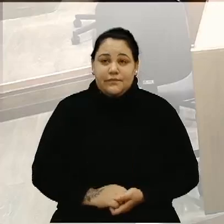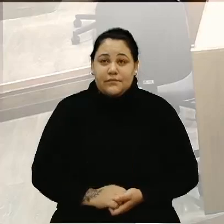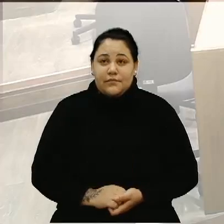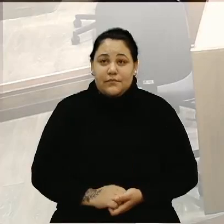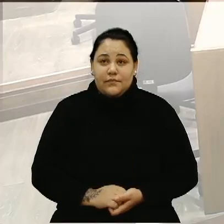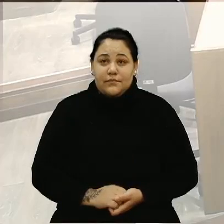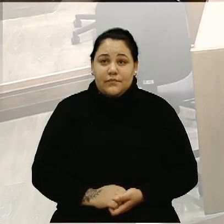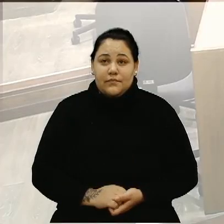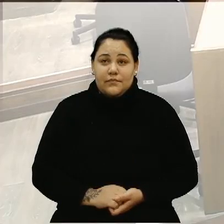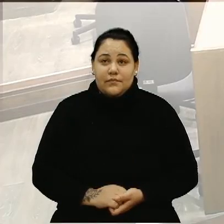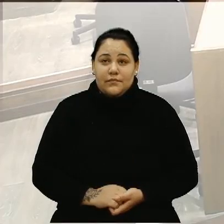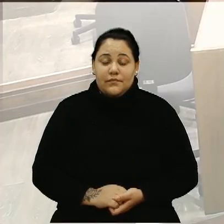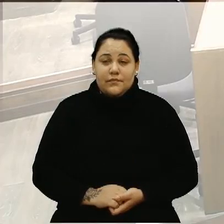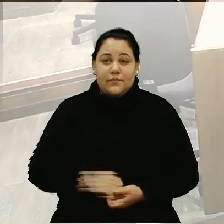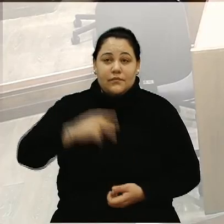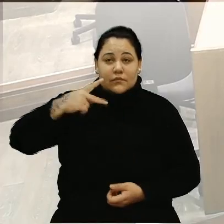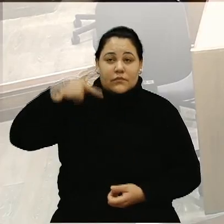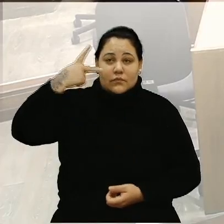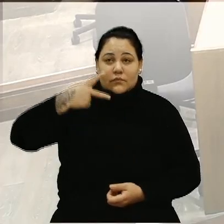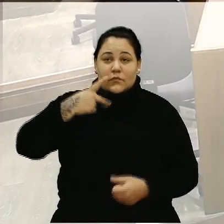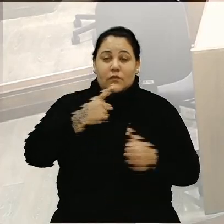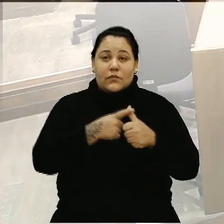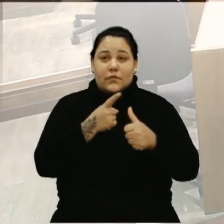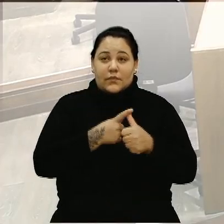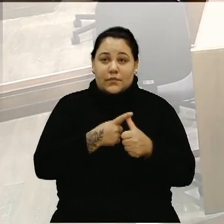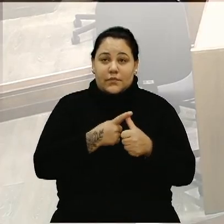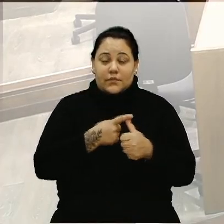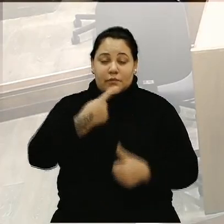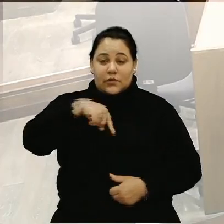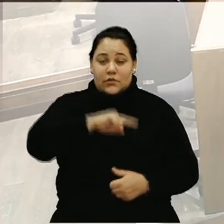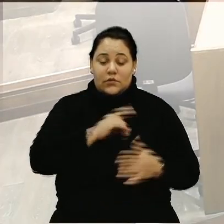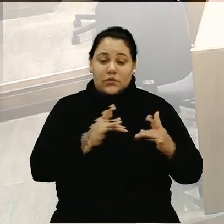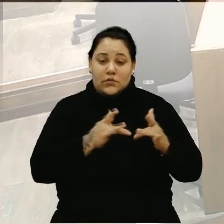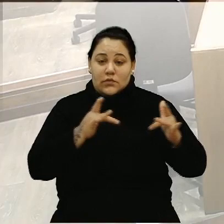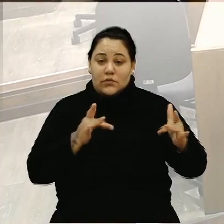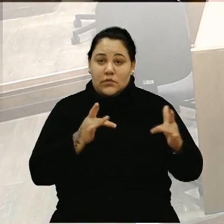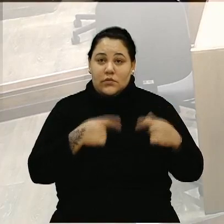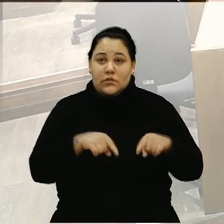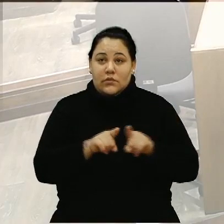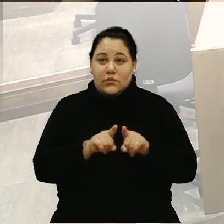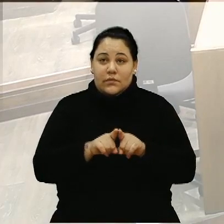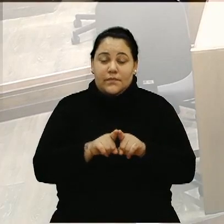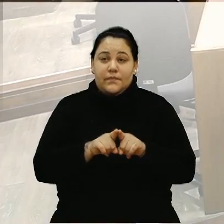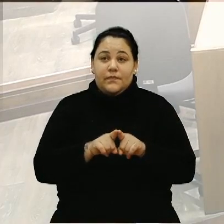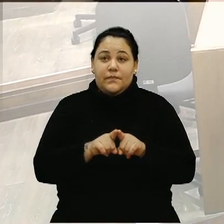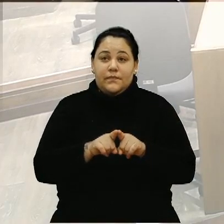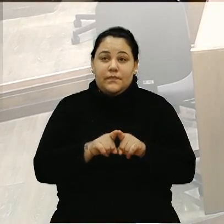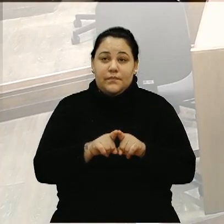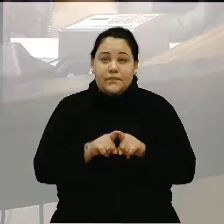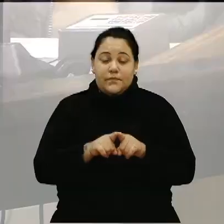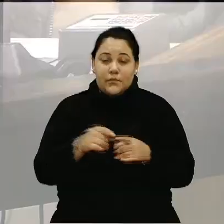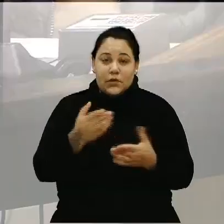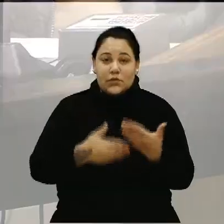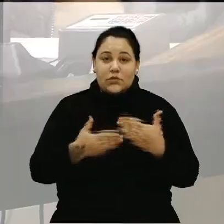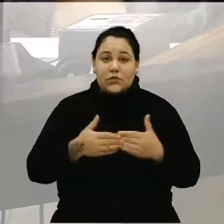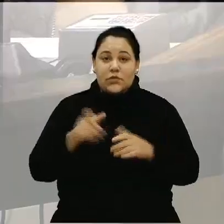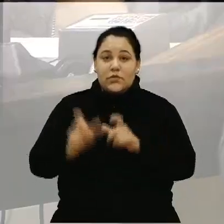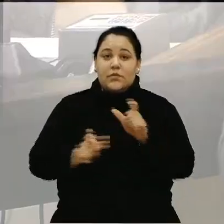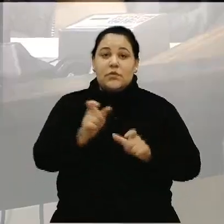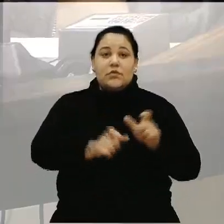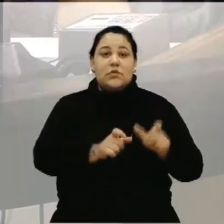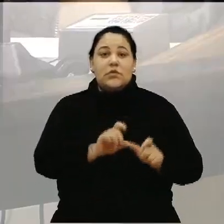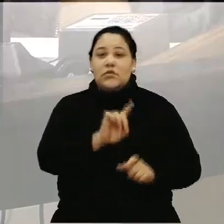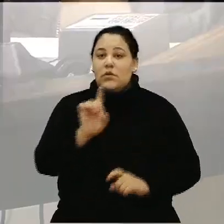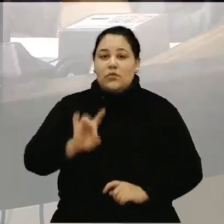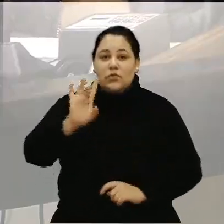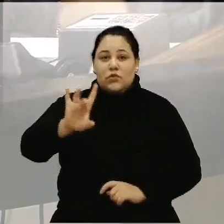Presidente, senhoras e senhores vereadores, primeiramente a nossa solidariedade a todas as pessoas, não apenas da